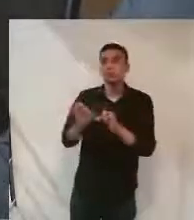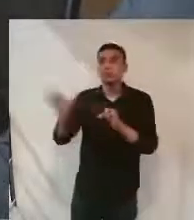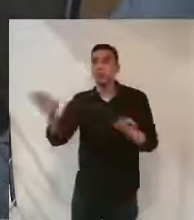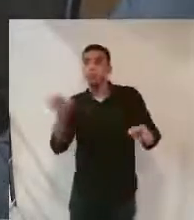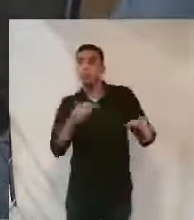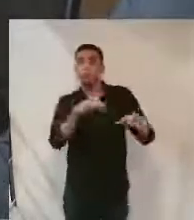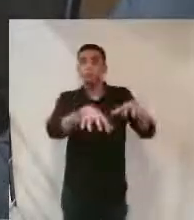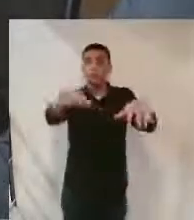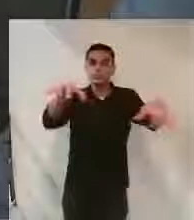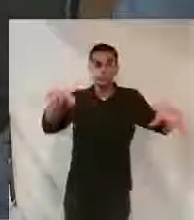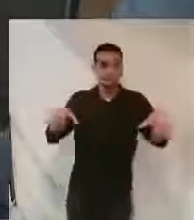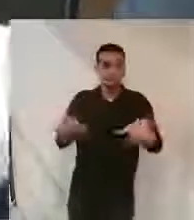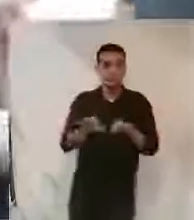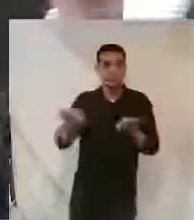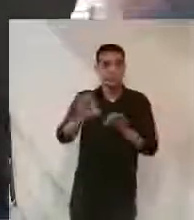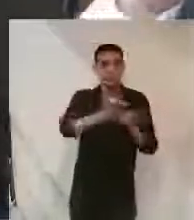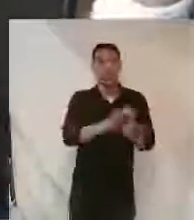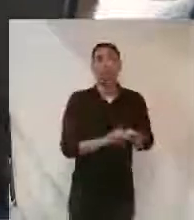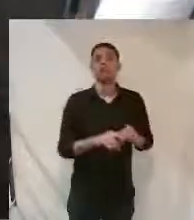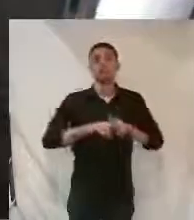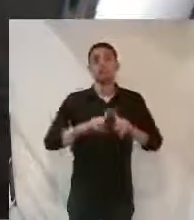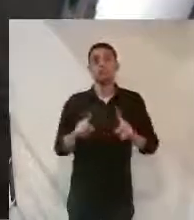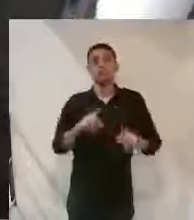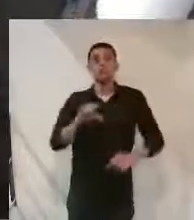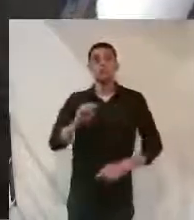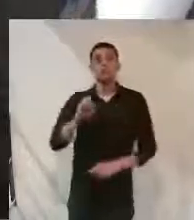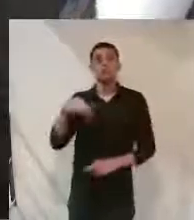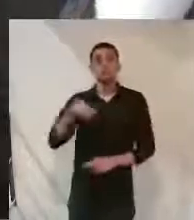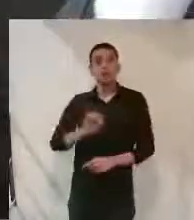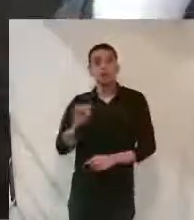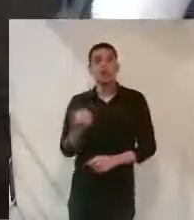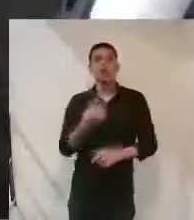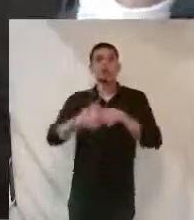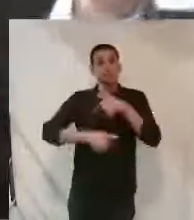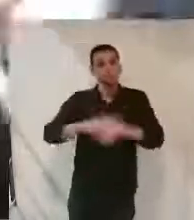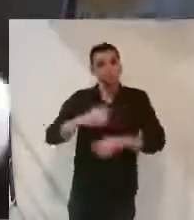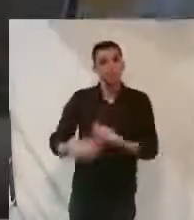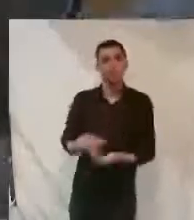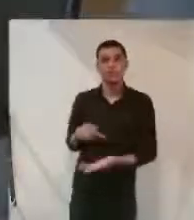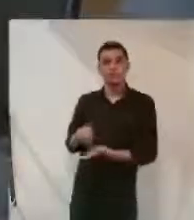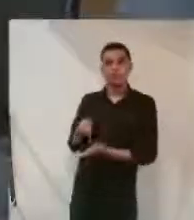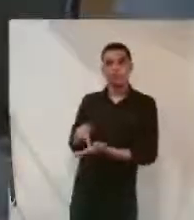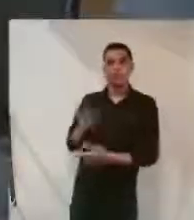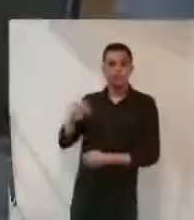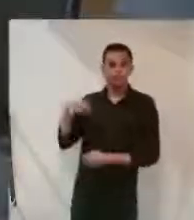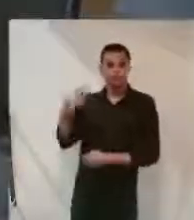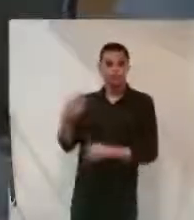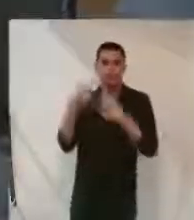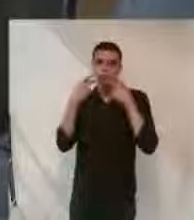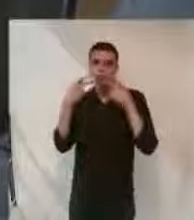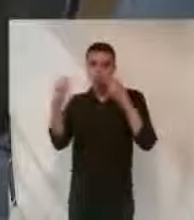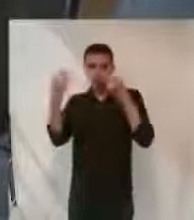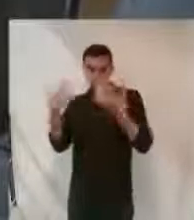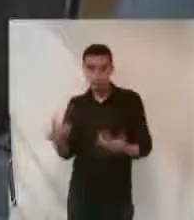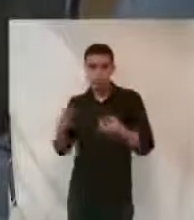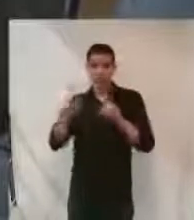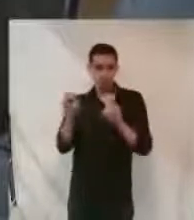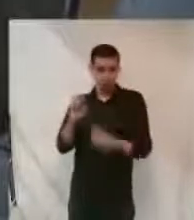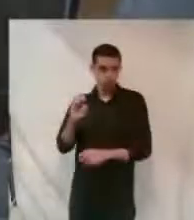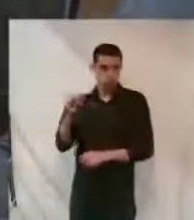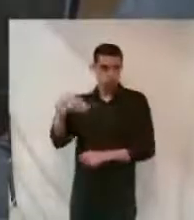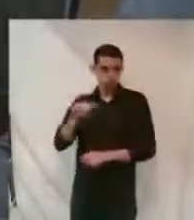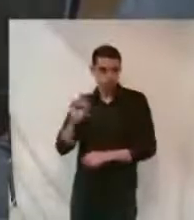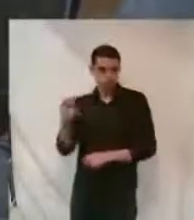Edilson? Com o trabalho que a SEMAS tem feito, ele vai falar, e não quero adentrar na fala, doutor Edilson, doutor